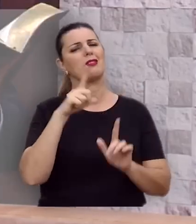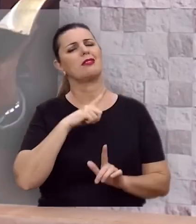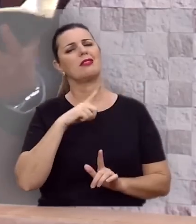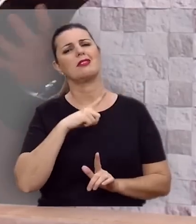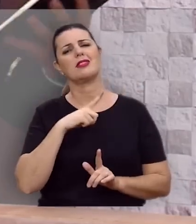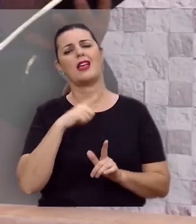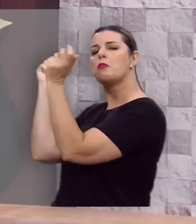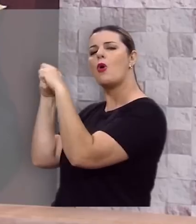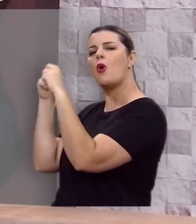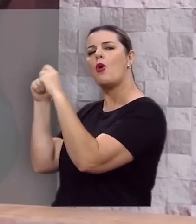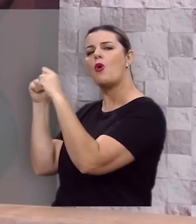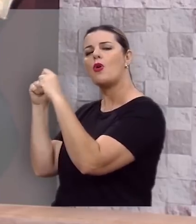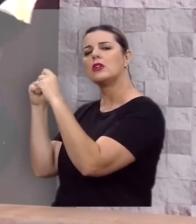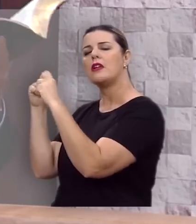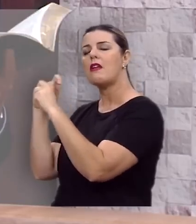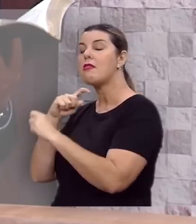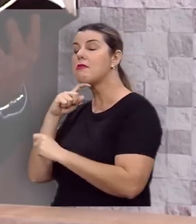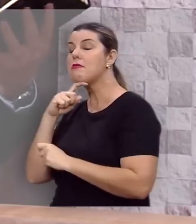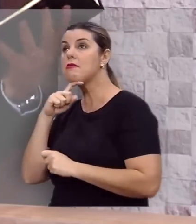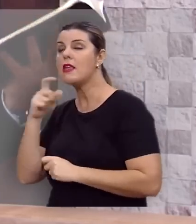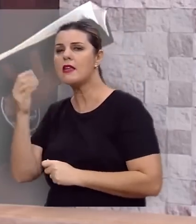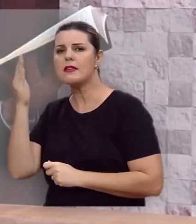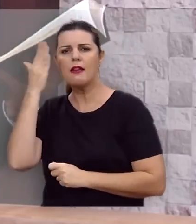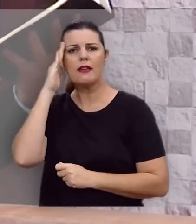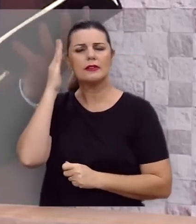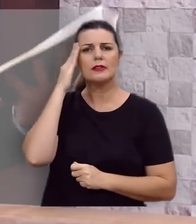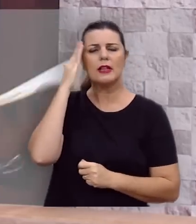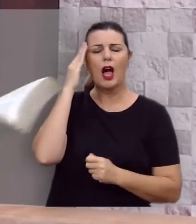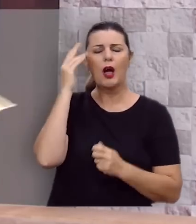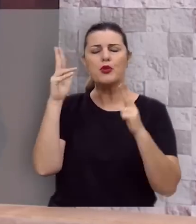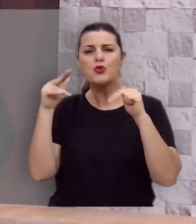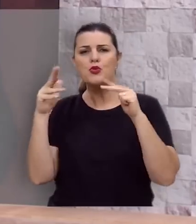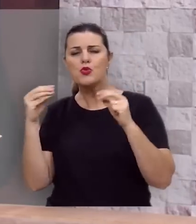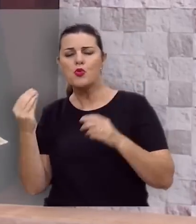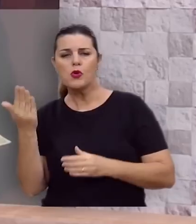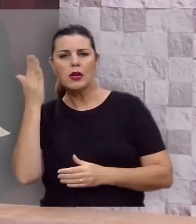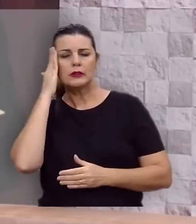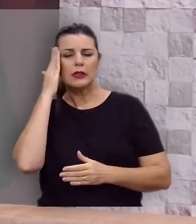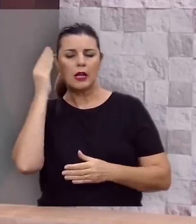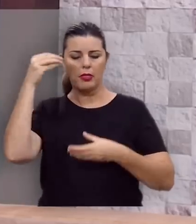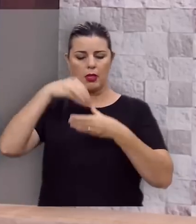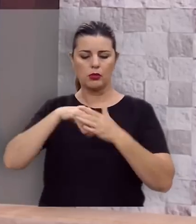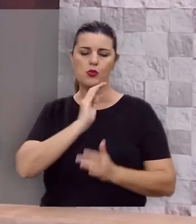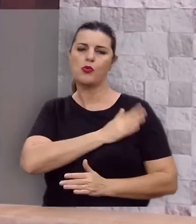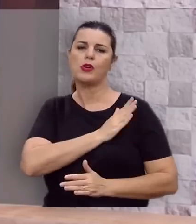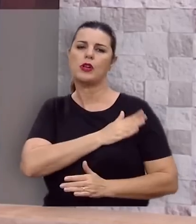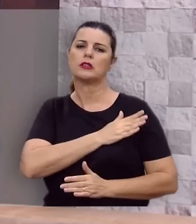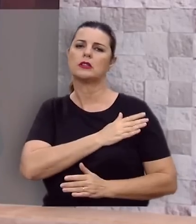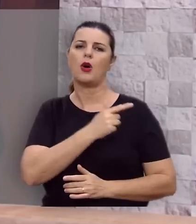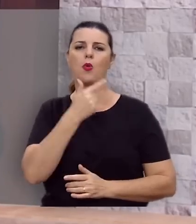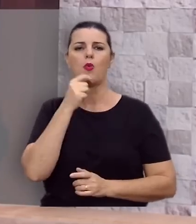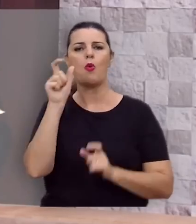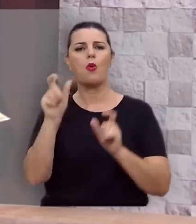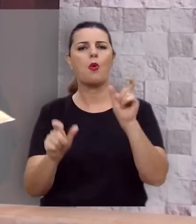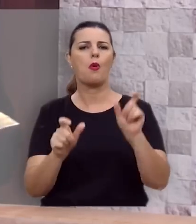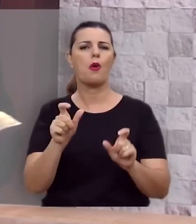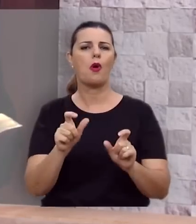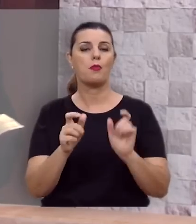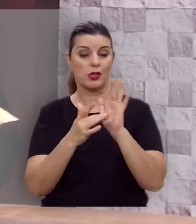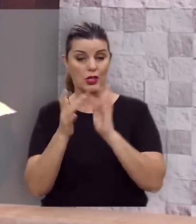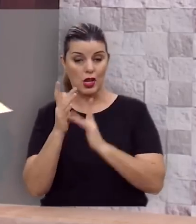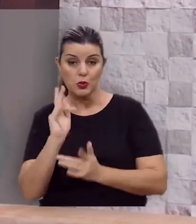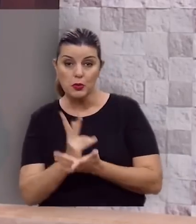há muitas moradas. Se assim não fora, eu vo-lo teria dito, pois vou preparar-vos lugar.